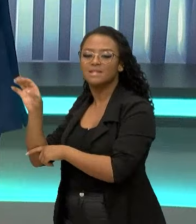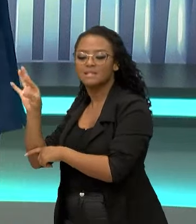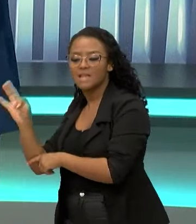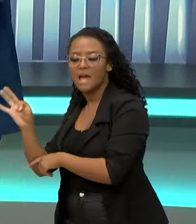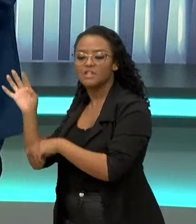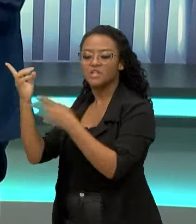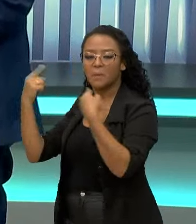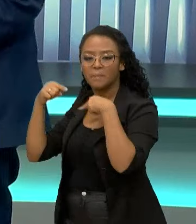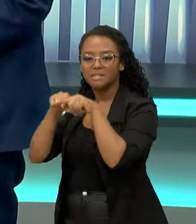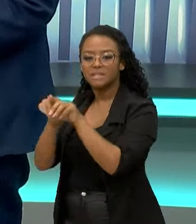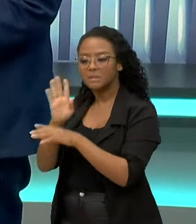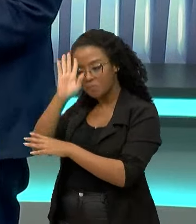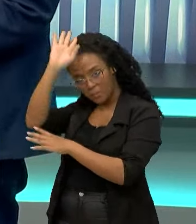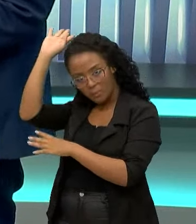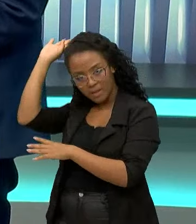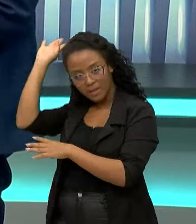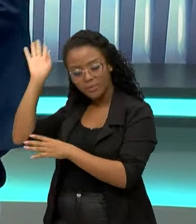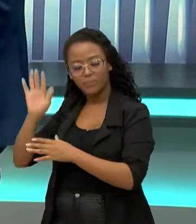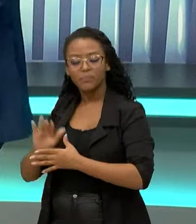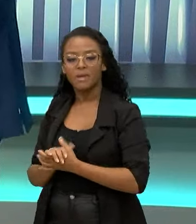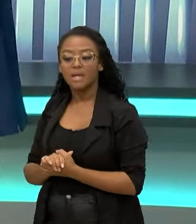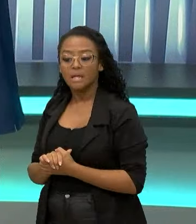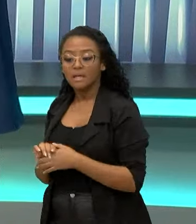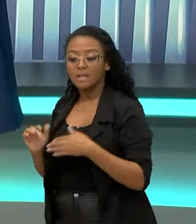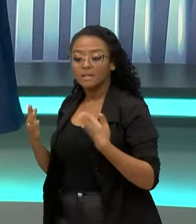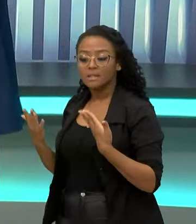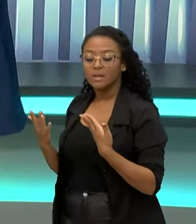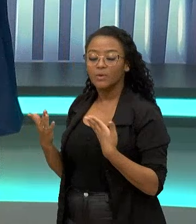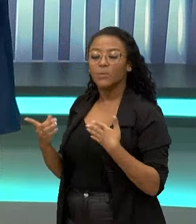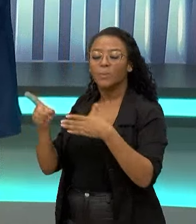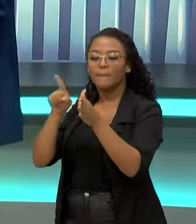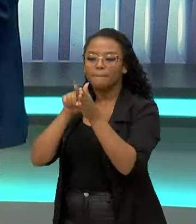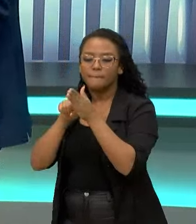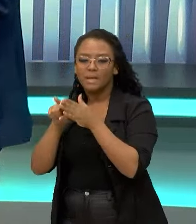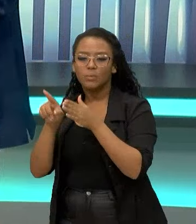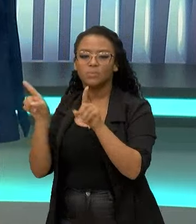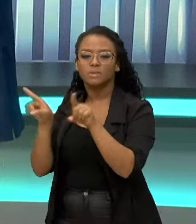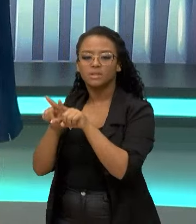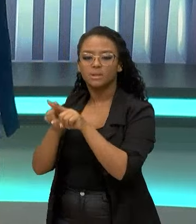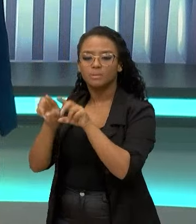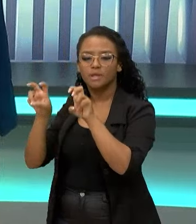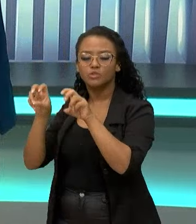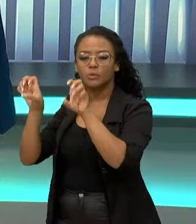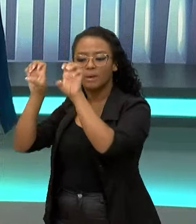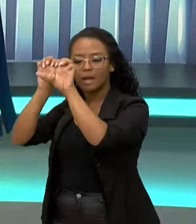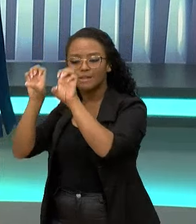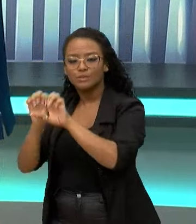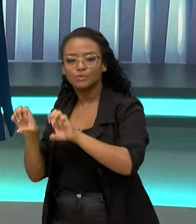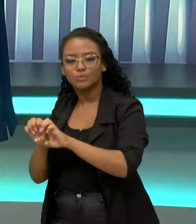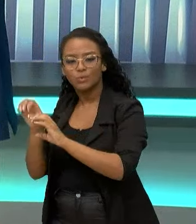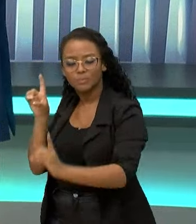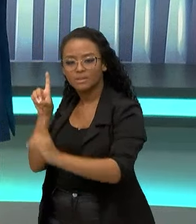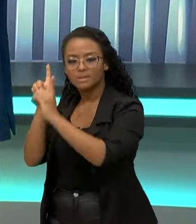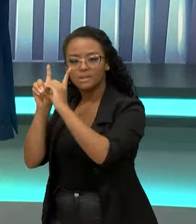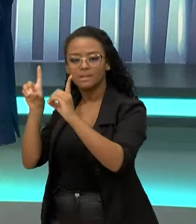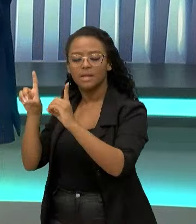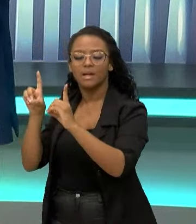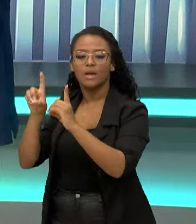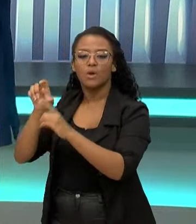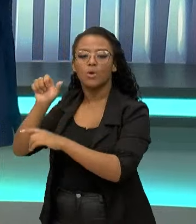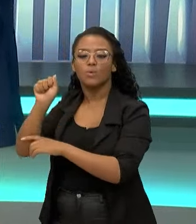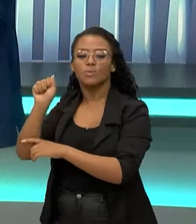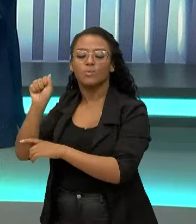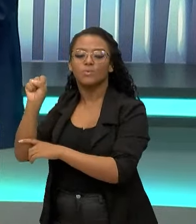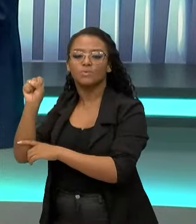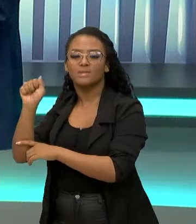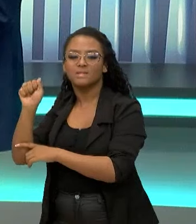com os bombeiros. E o questionamento também em relação à estrutura para atender o SAMU da cidade de Uberlândia. Temos